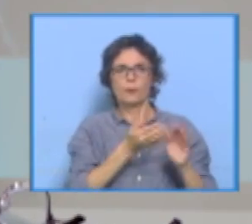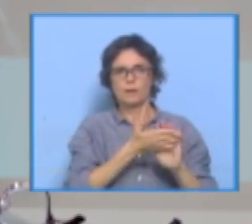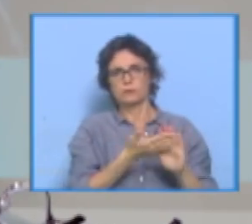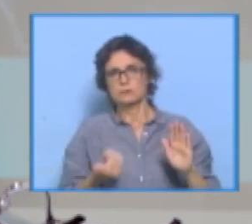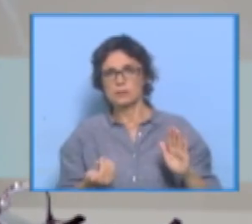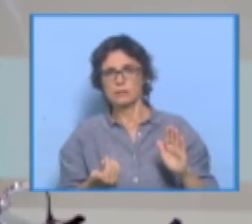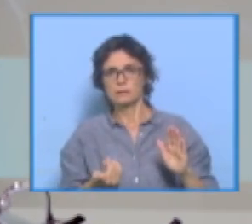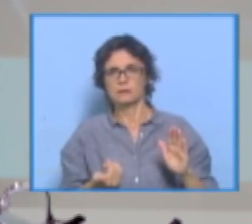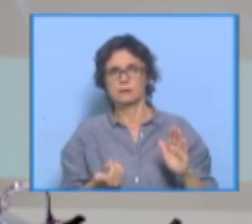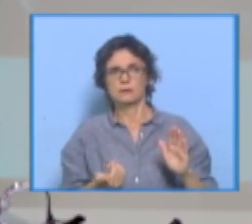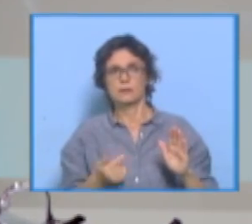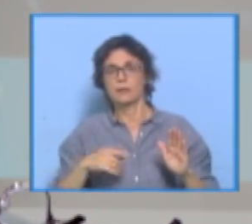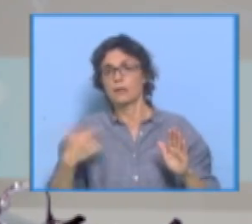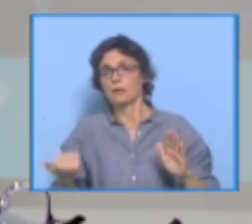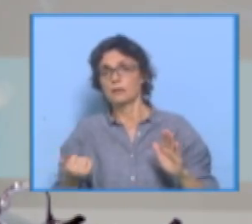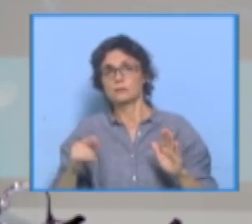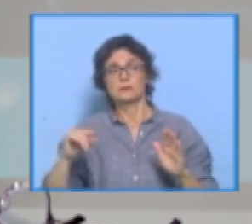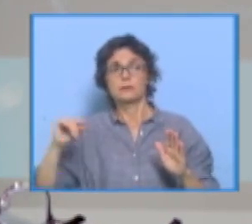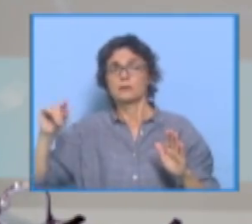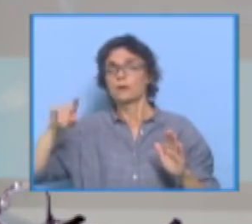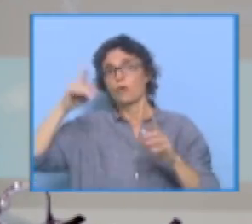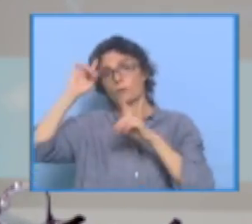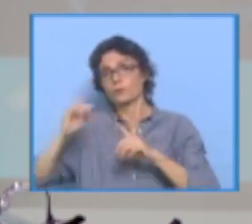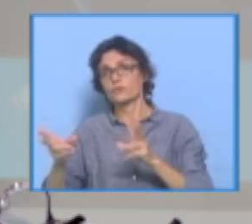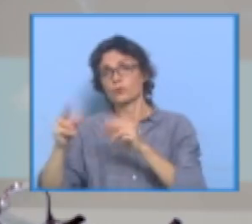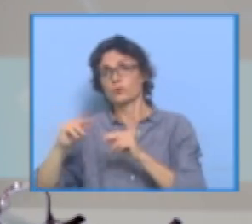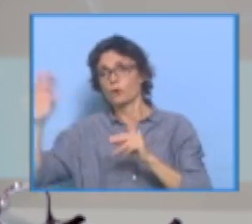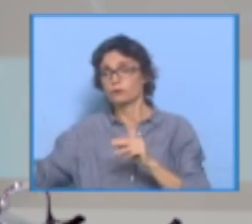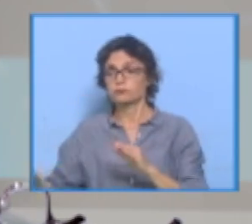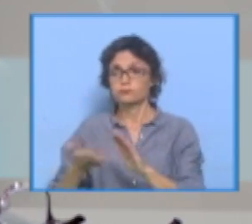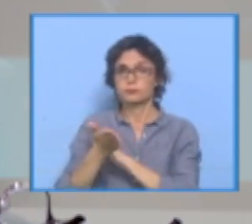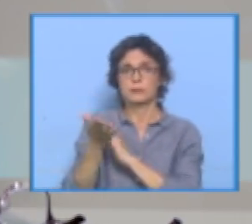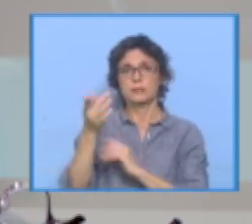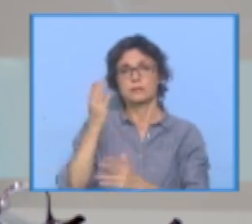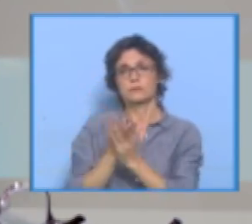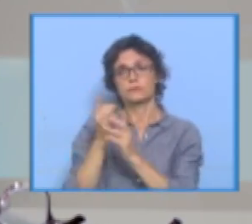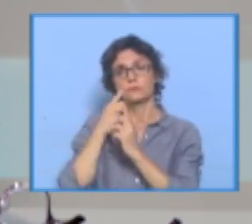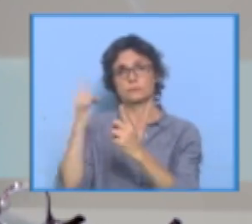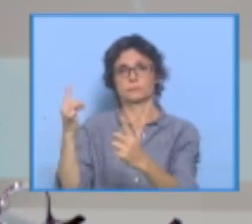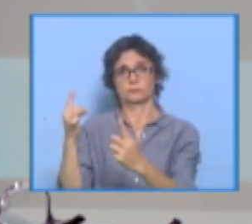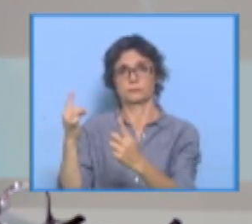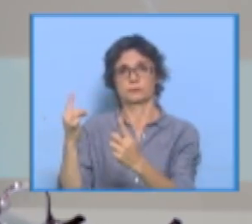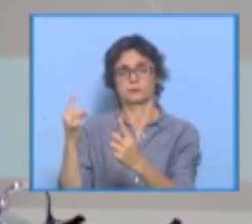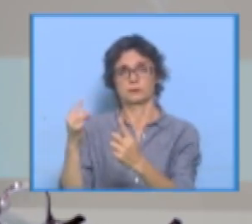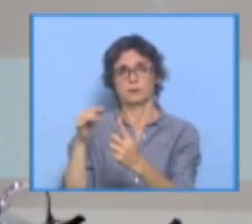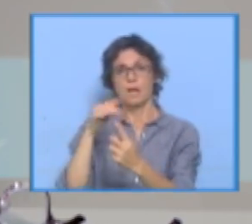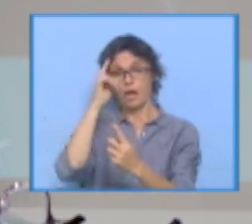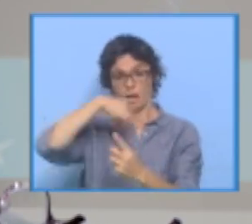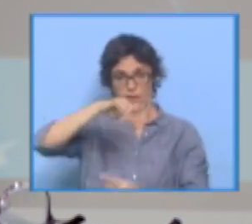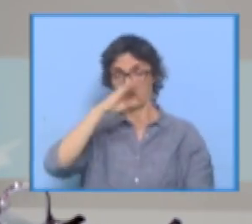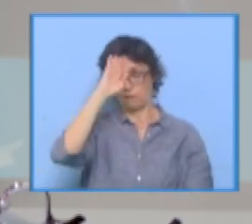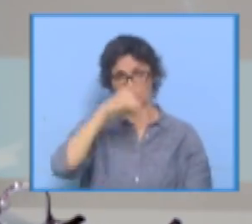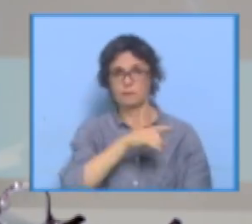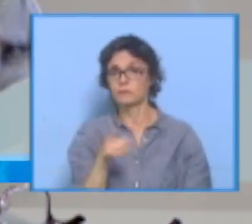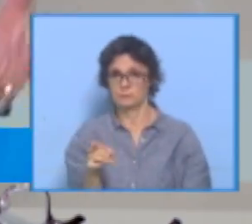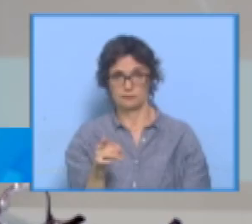a pagar, e outros irão ser absorvidos pela escola pública, onde nós sabemos absolutamente que há, por